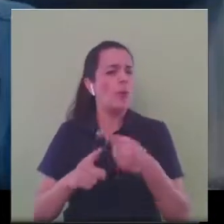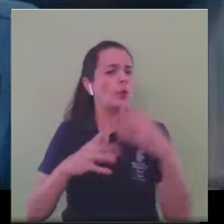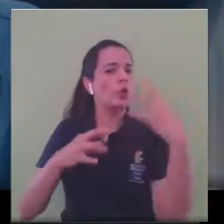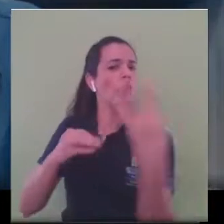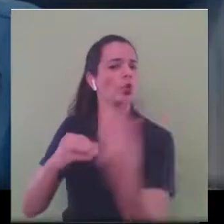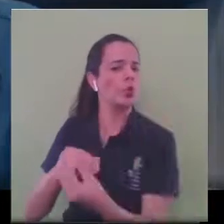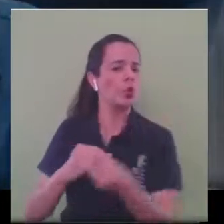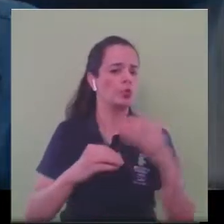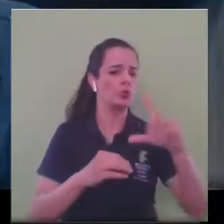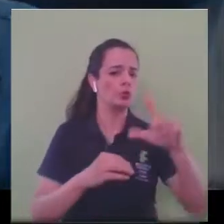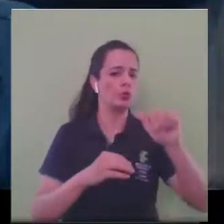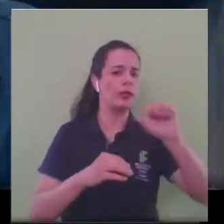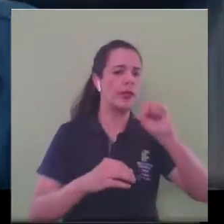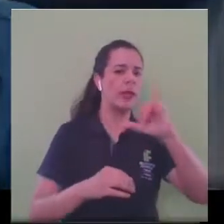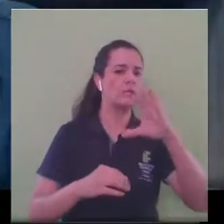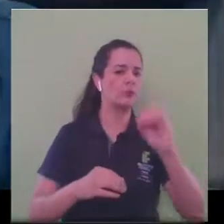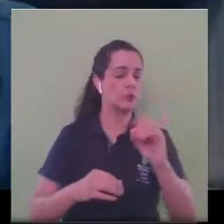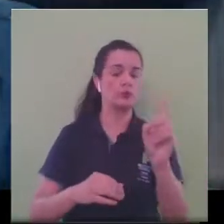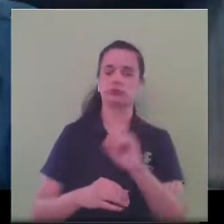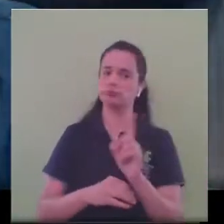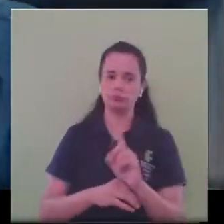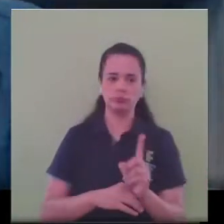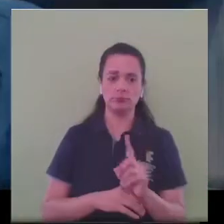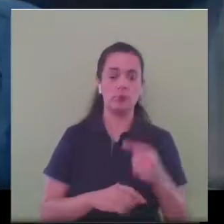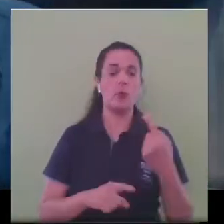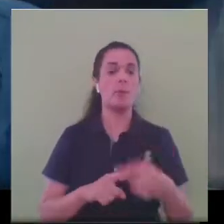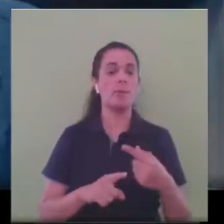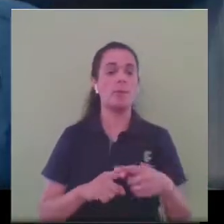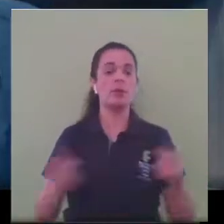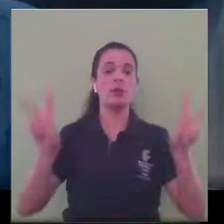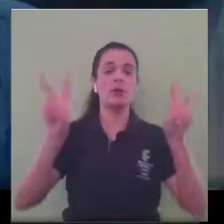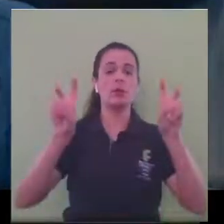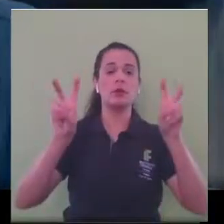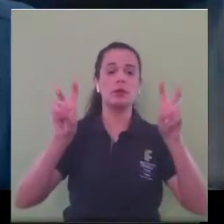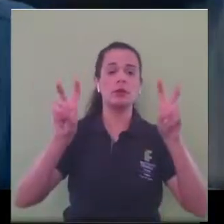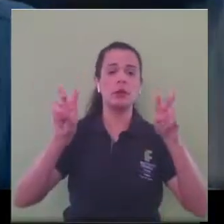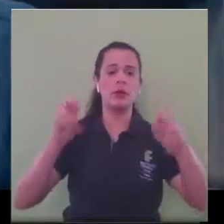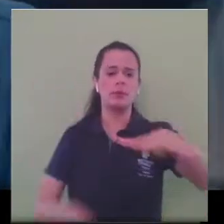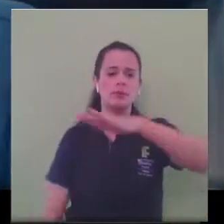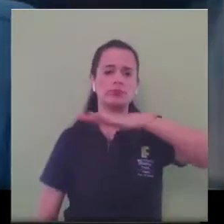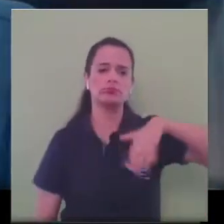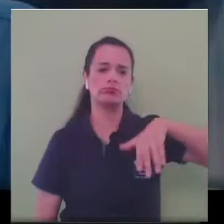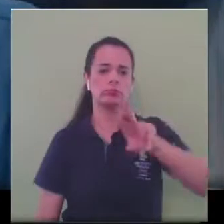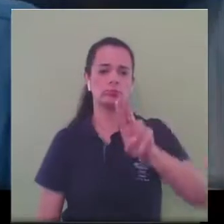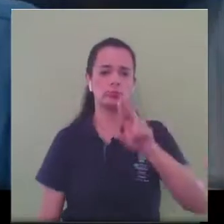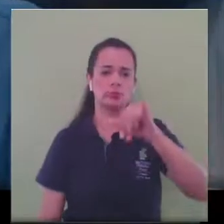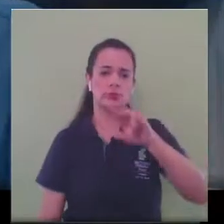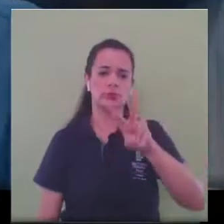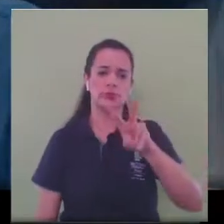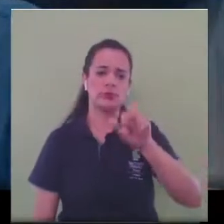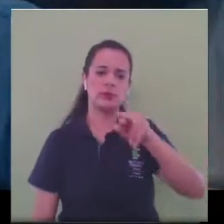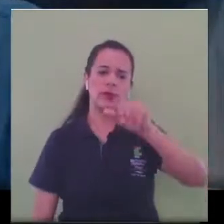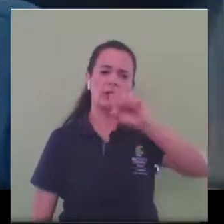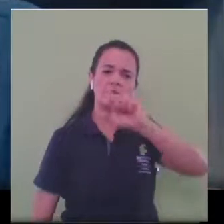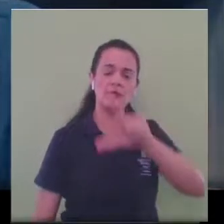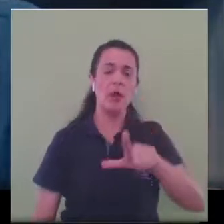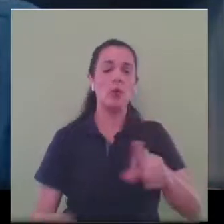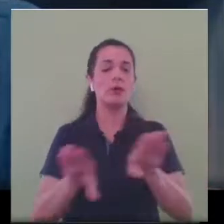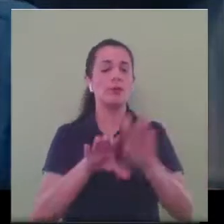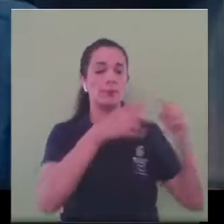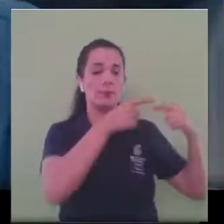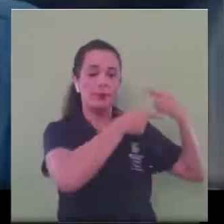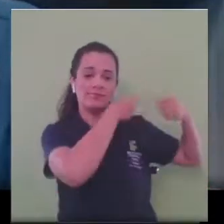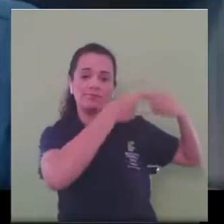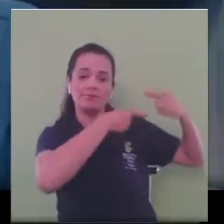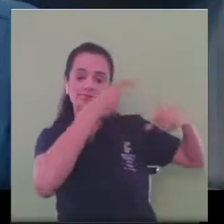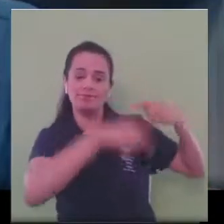Porque justamente não trataram de temas universais e não foram repassados de geração em geração. Então veja que a